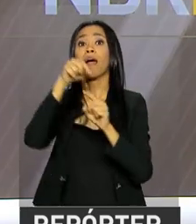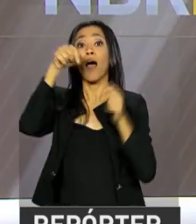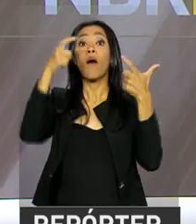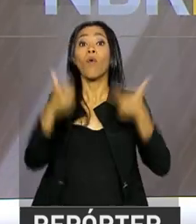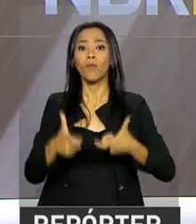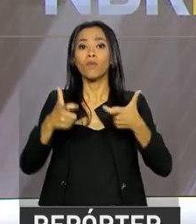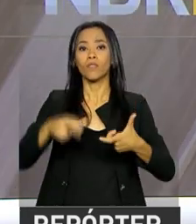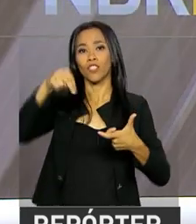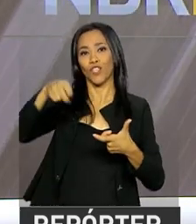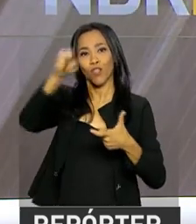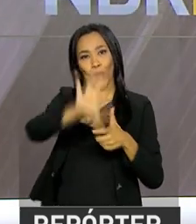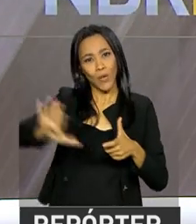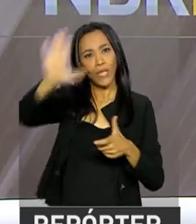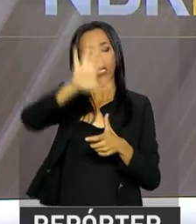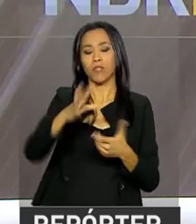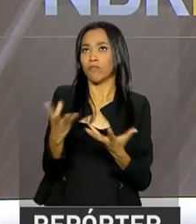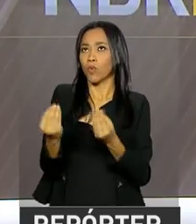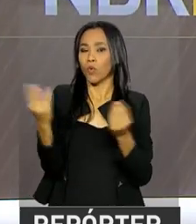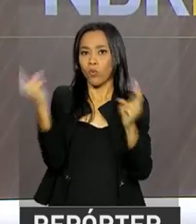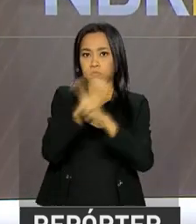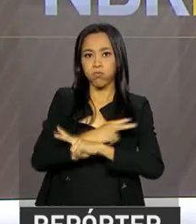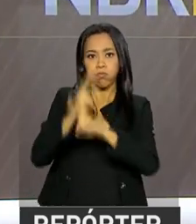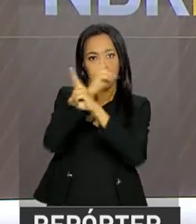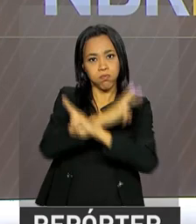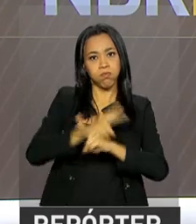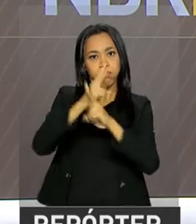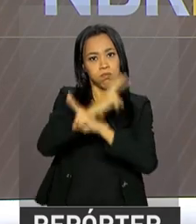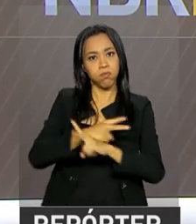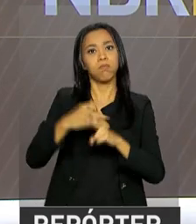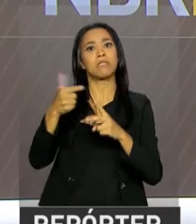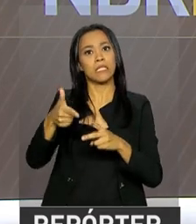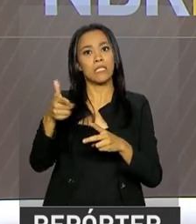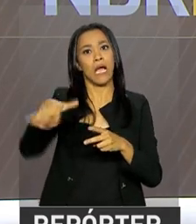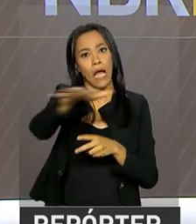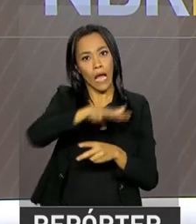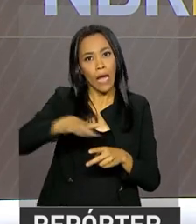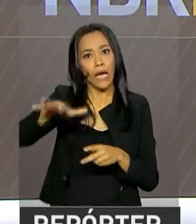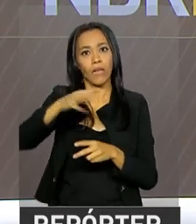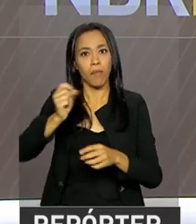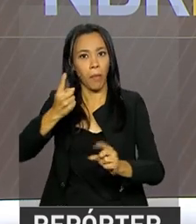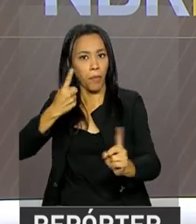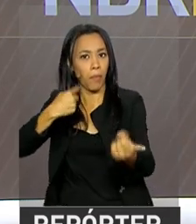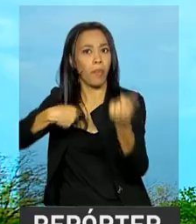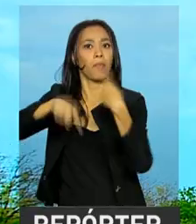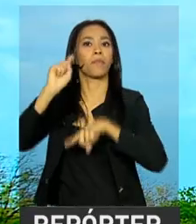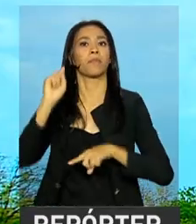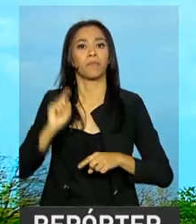que apresenta maior potencial de ventos, que o setor vem crescendo e gerando progresso.